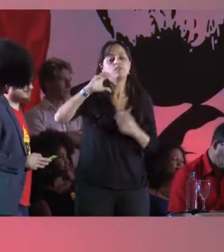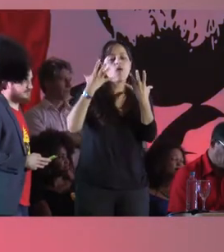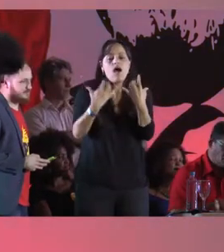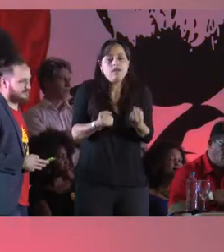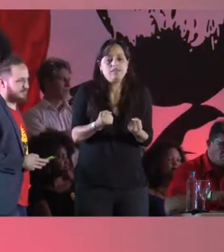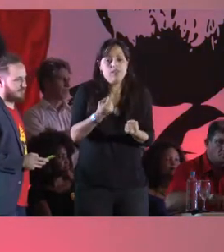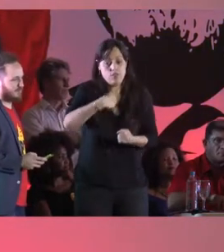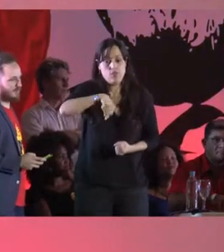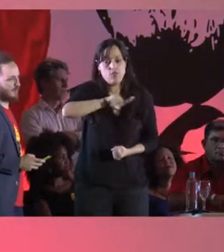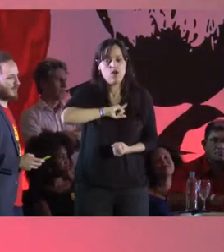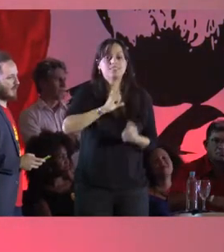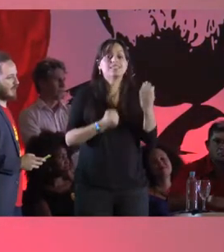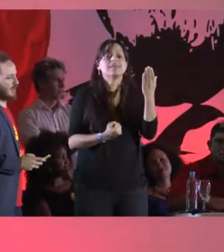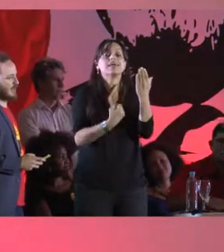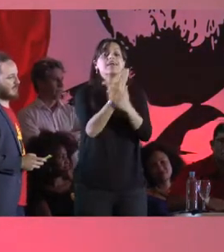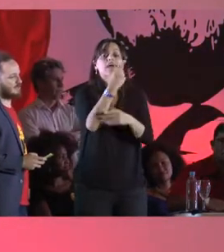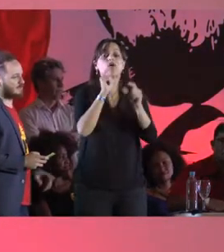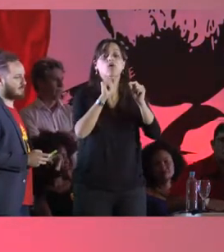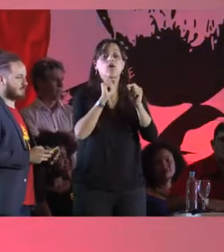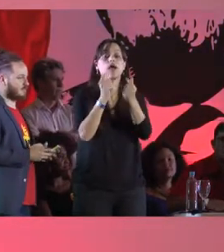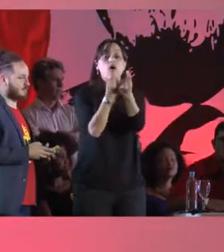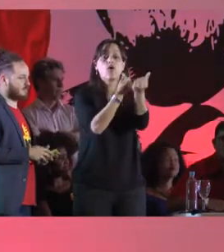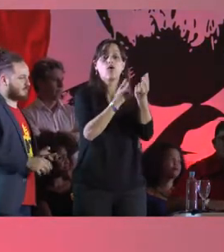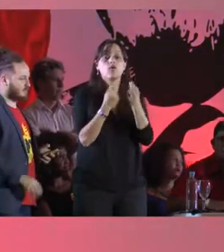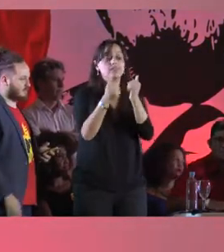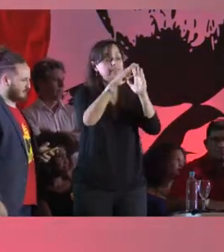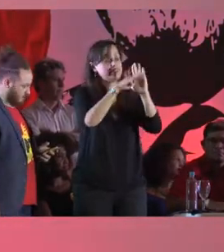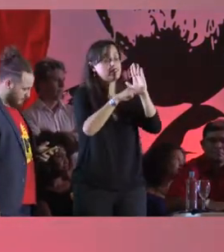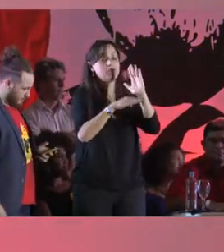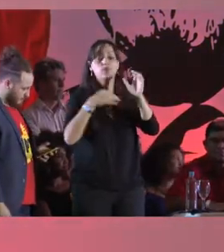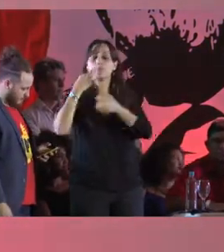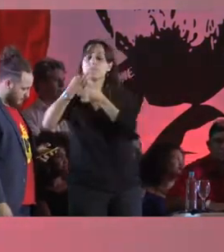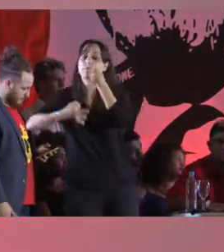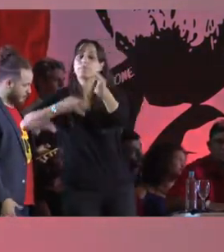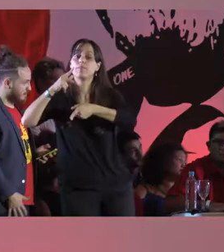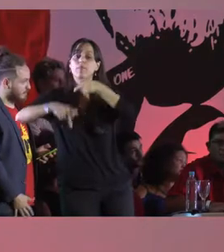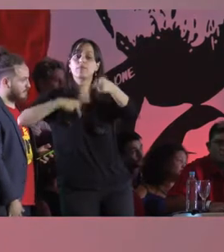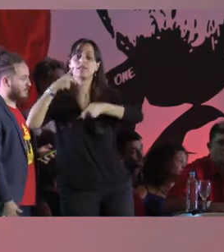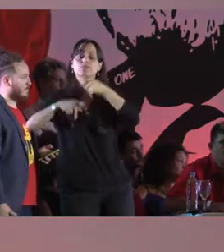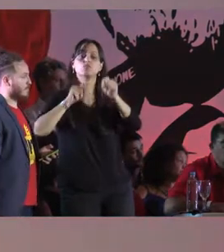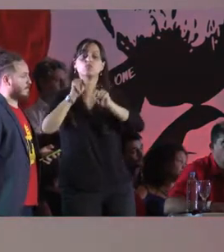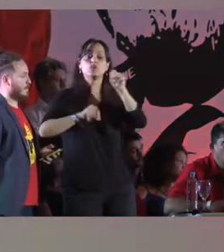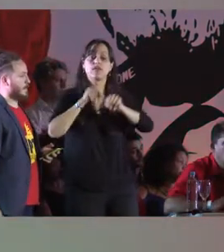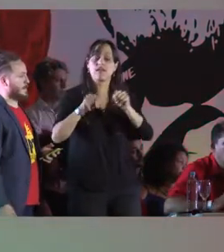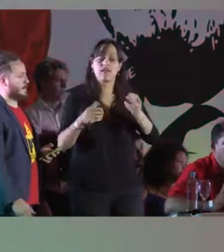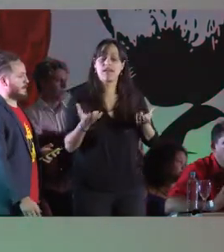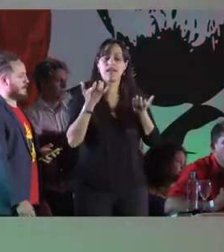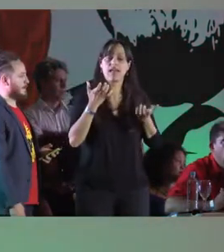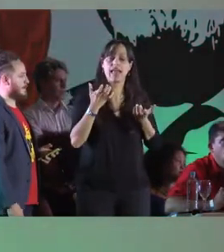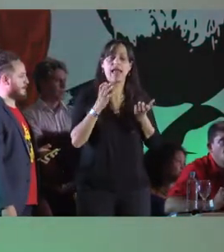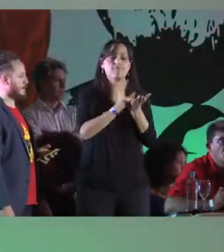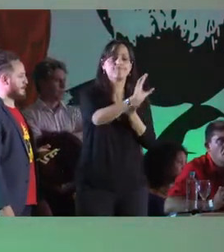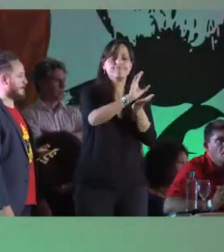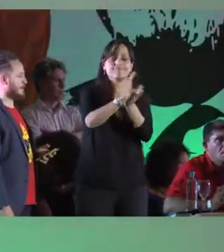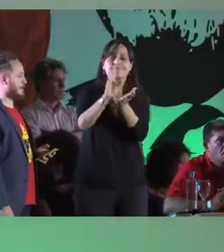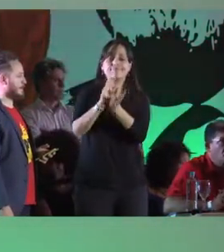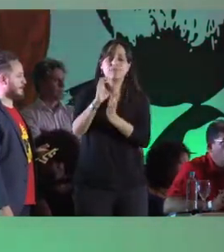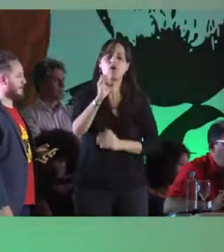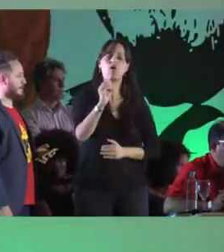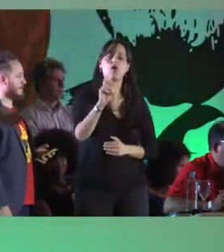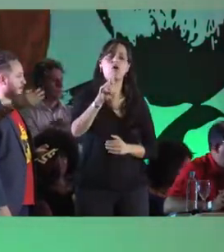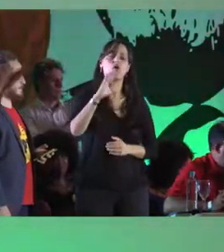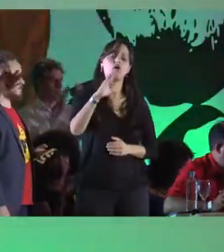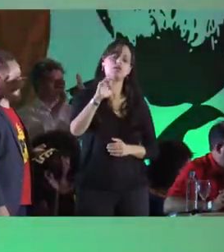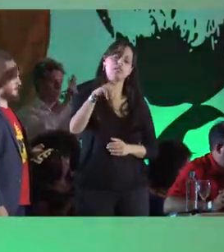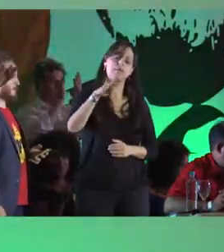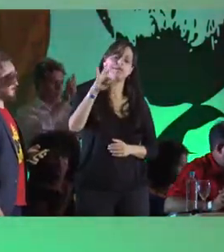orçamento participativo e fazer debate nas comunidades para que o povo decidisse aonde seria feito o investimento e